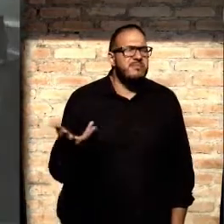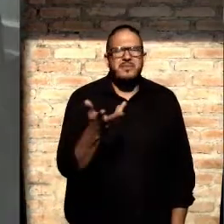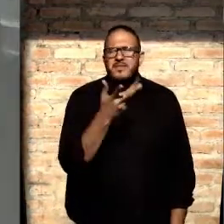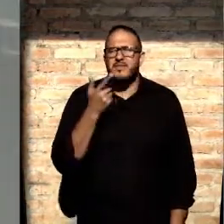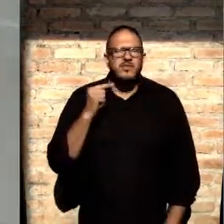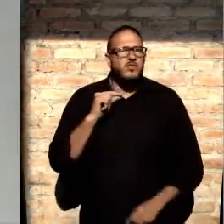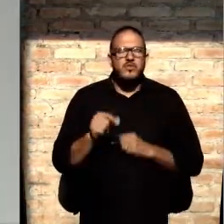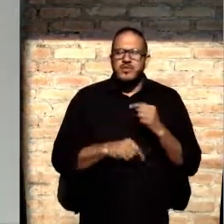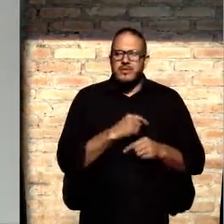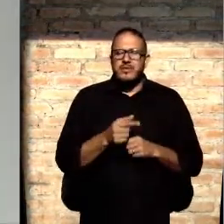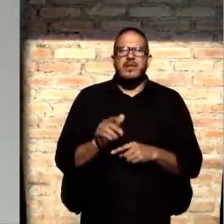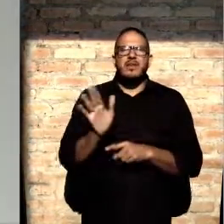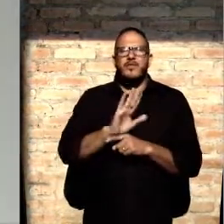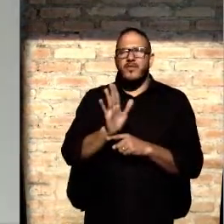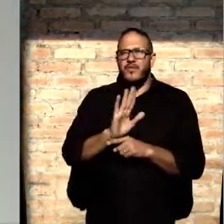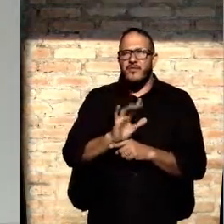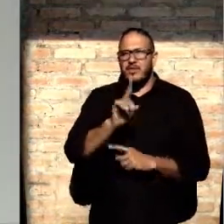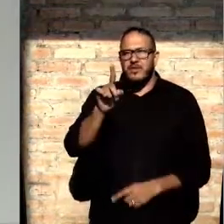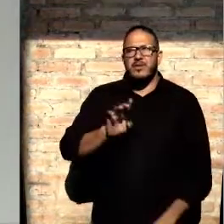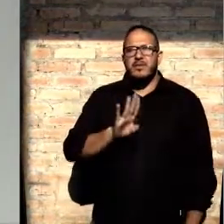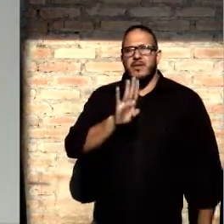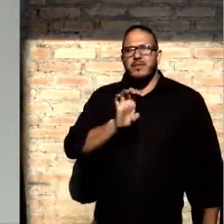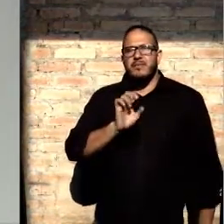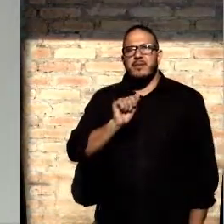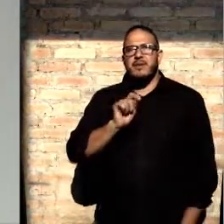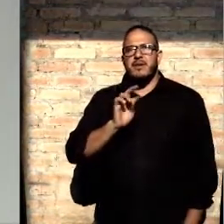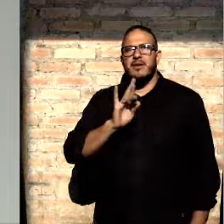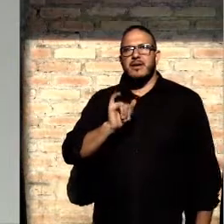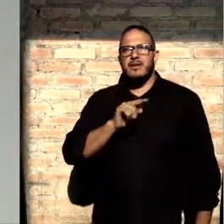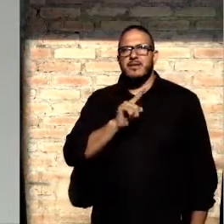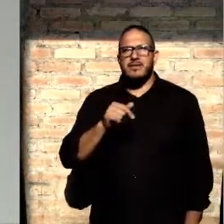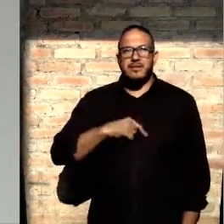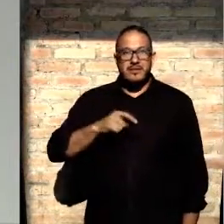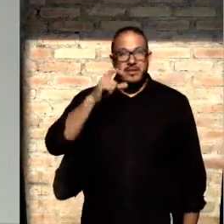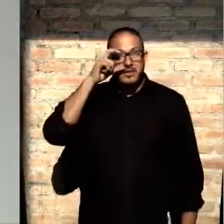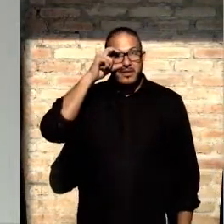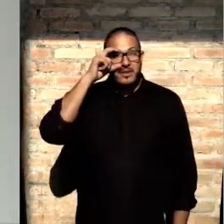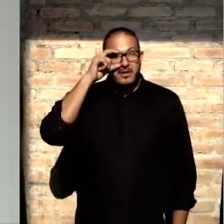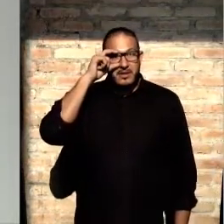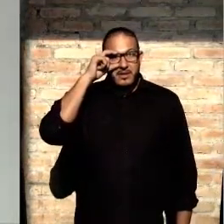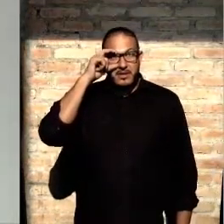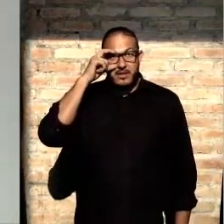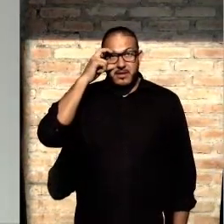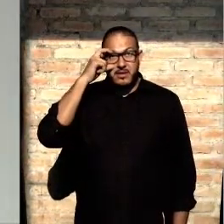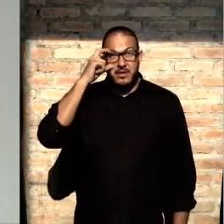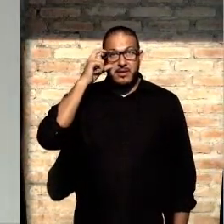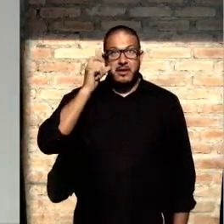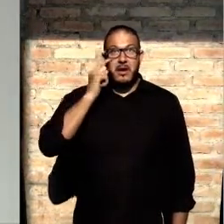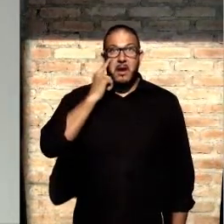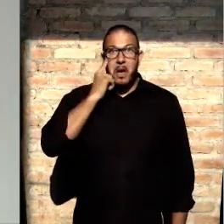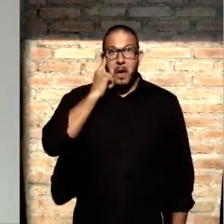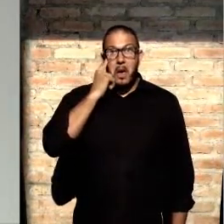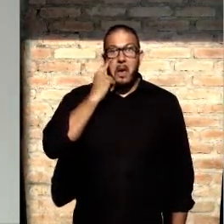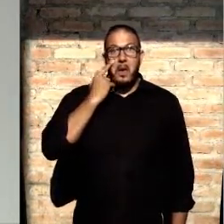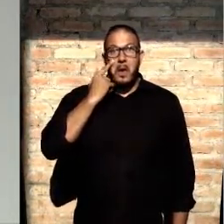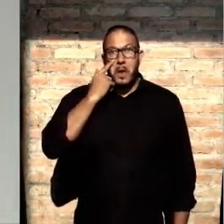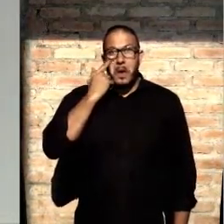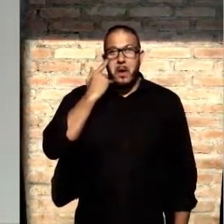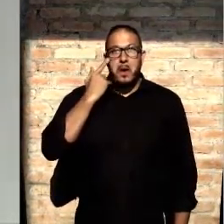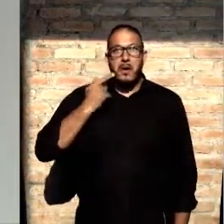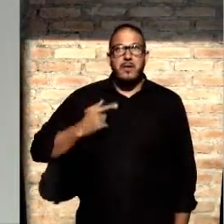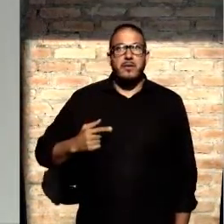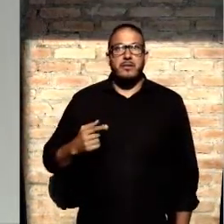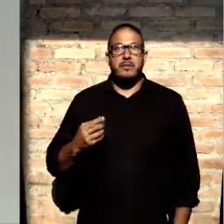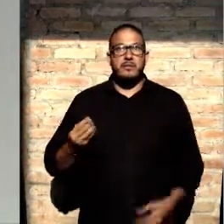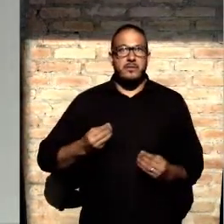vídeo da beatriz roque tirou o óculos da menina você não vê ninguém é é e conte como